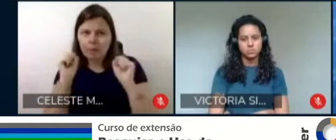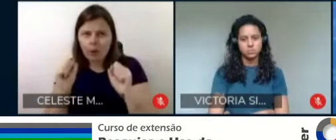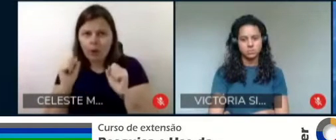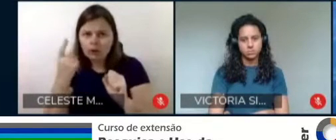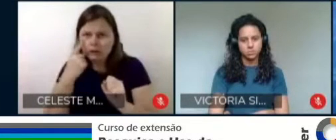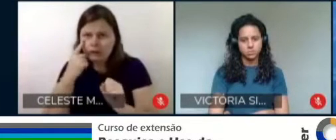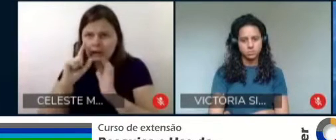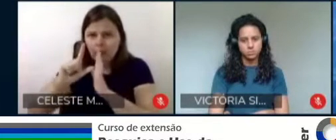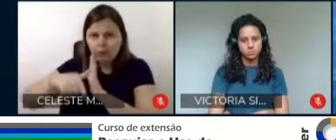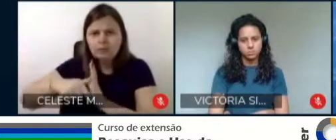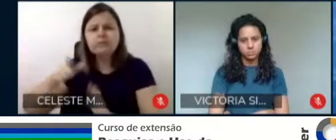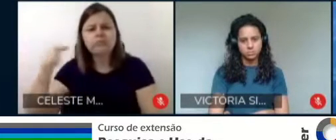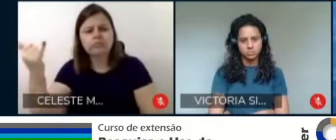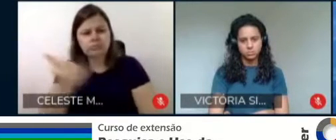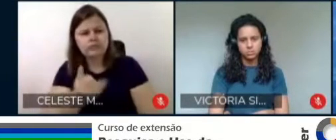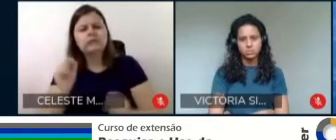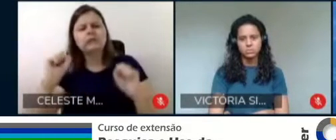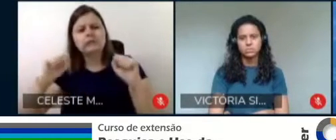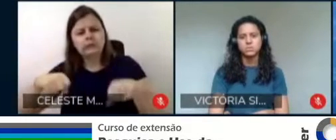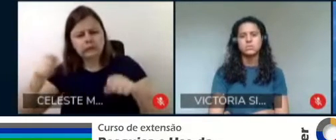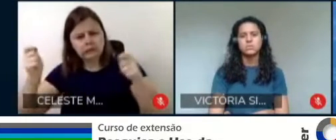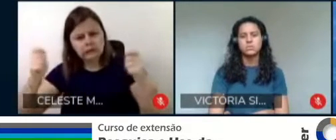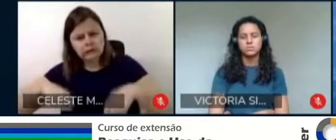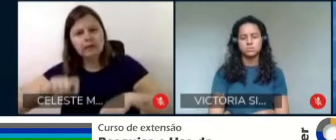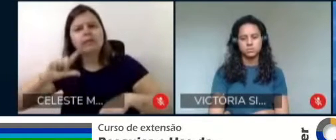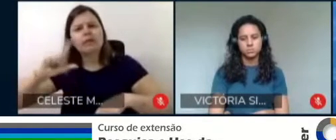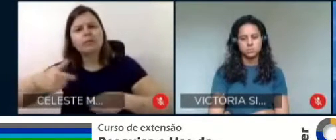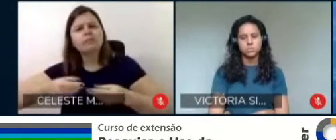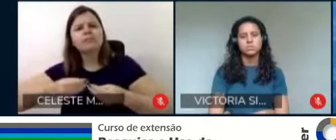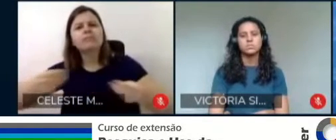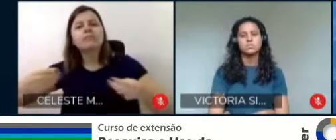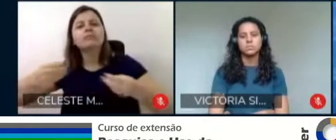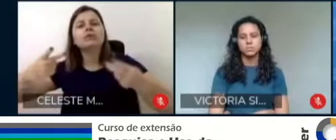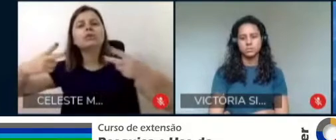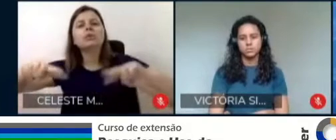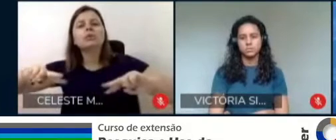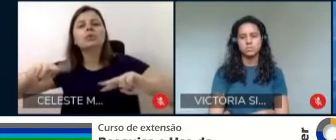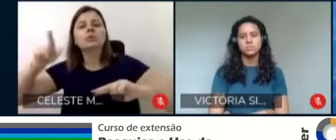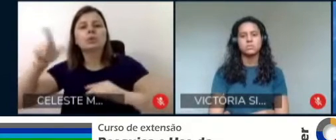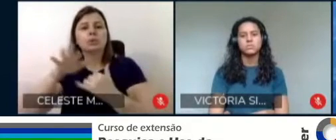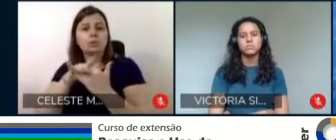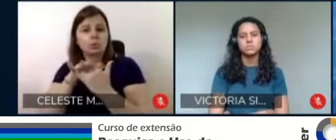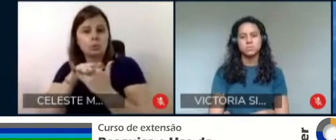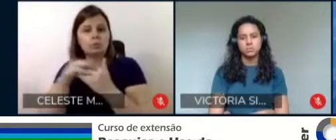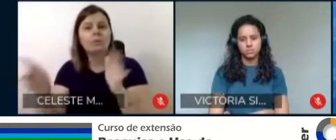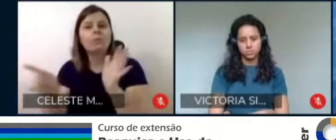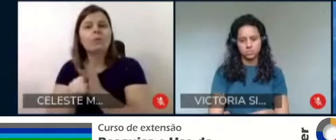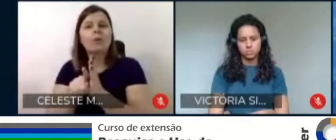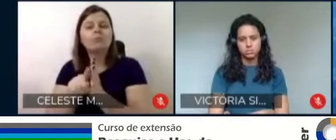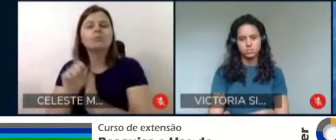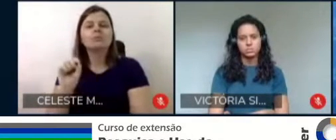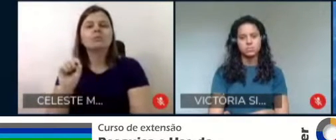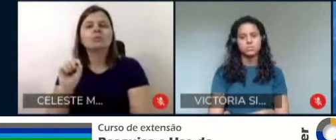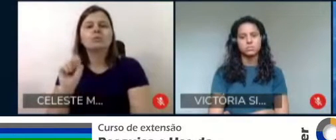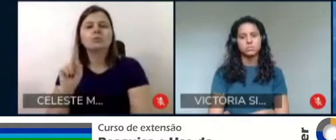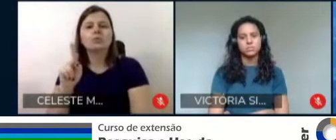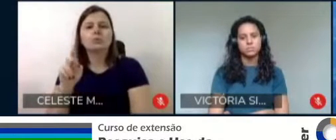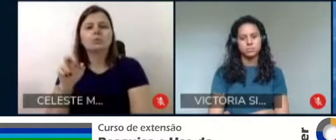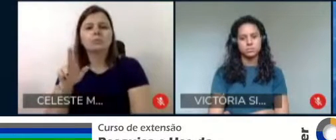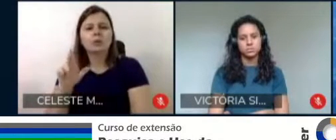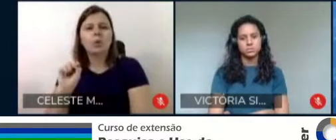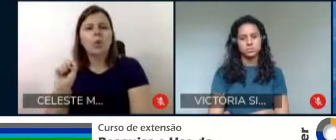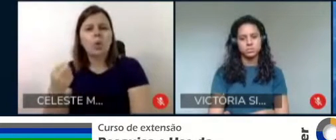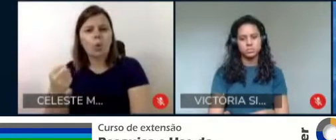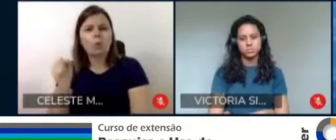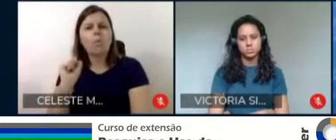É sim, Felipe, a gente vai deixar disponível no YouTube, né, no canal do Super 8 no YouTube, então